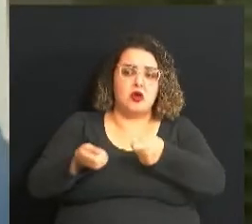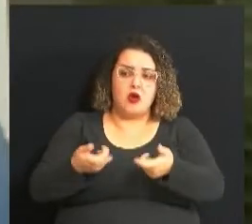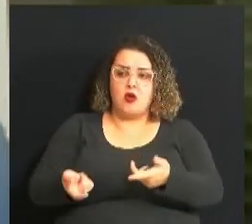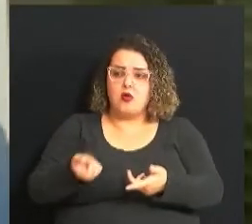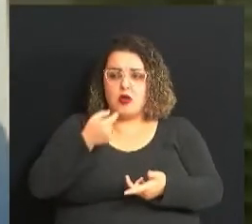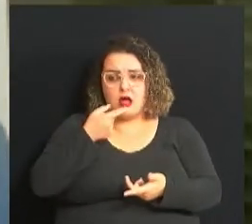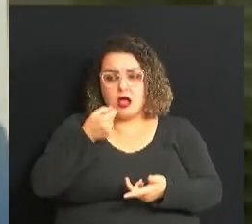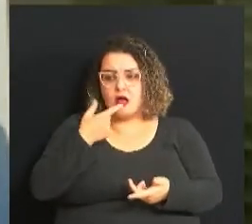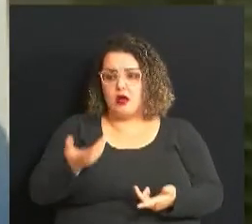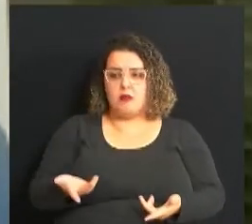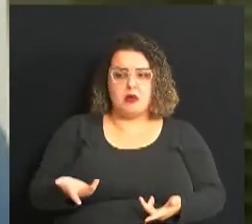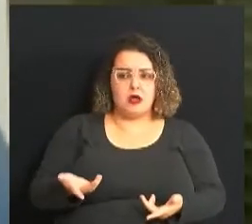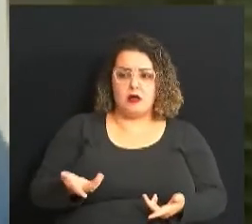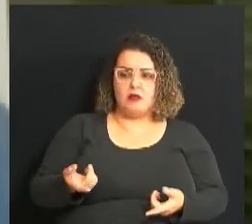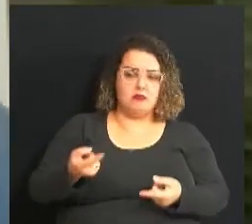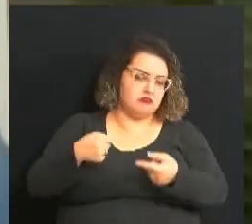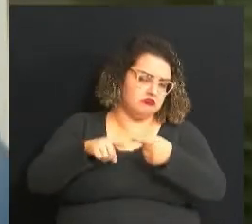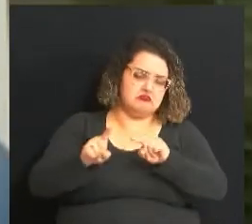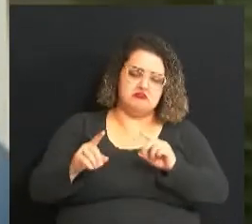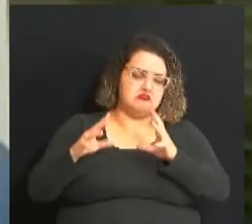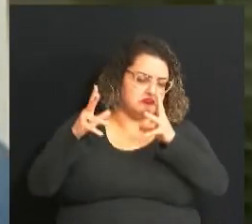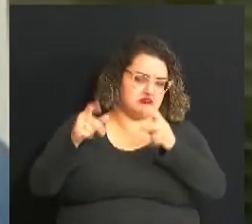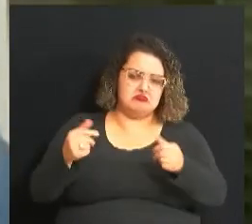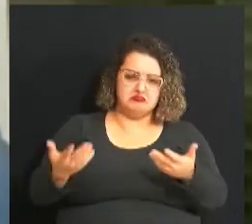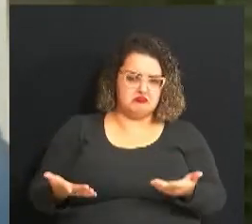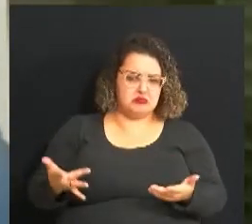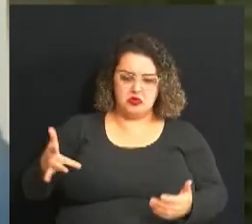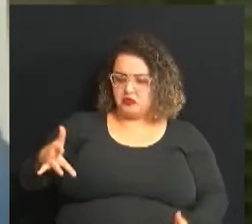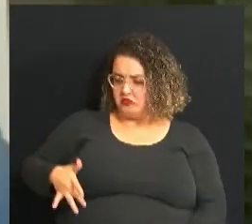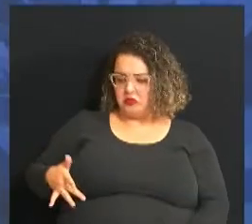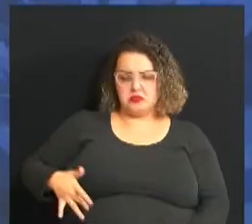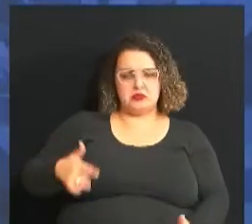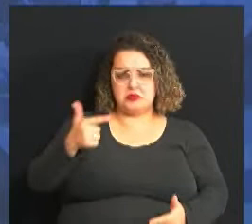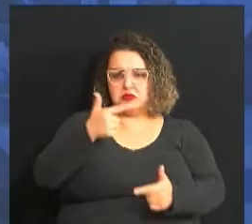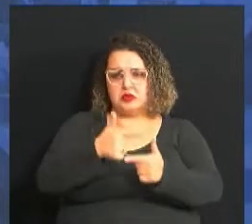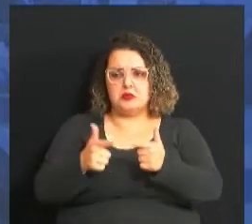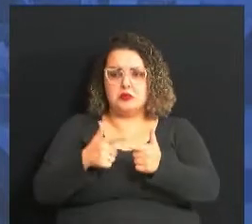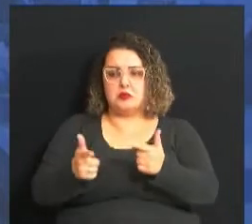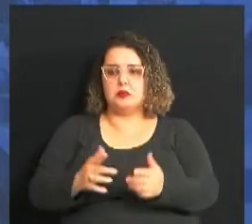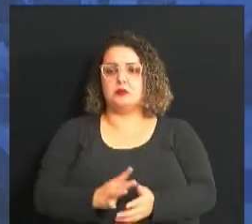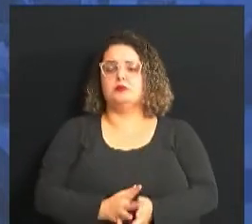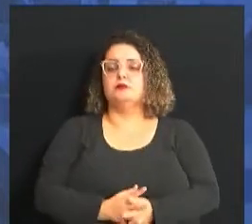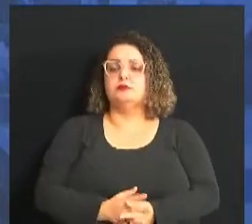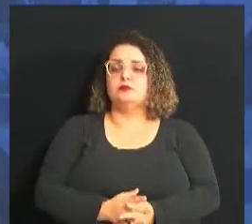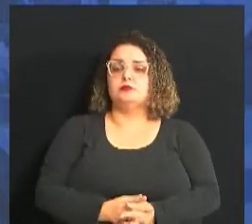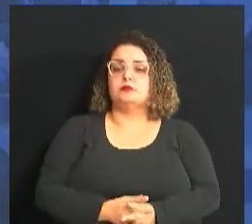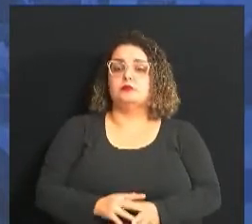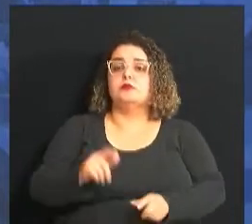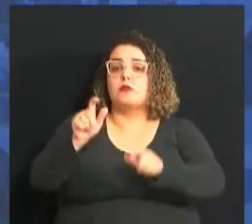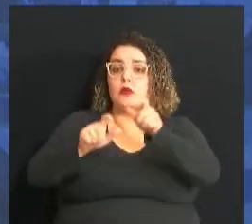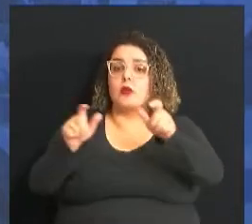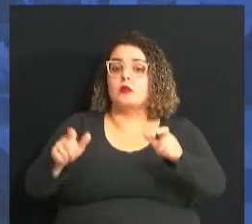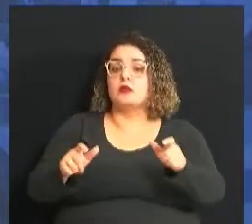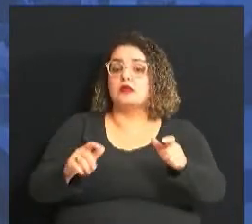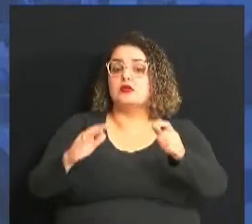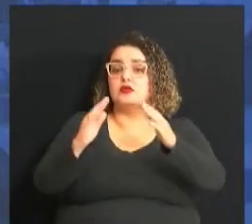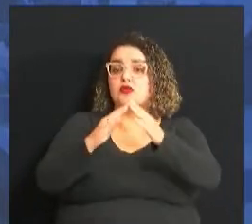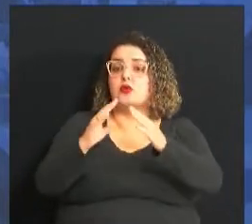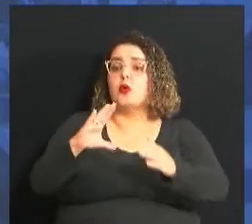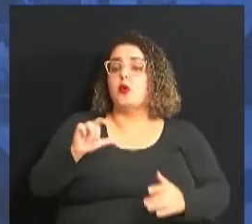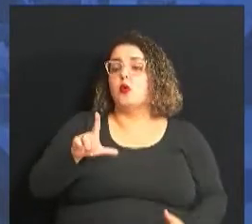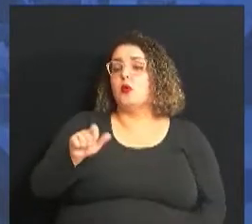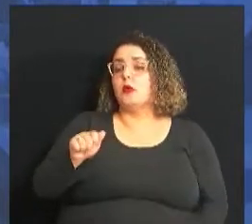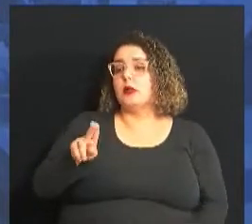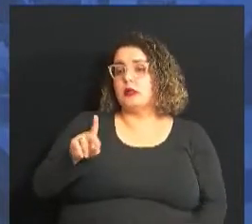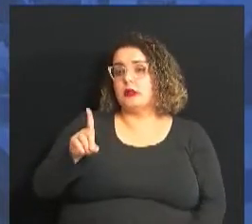ter uma recuperação integral do seu fígado sem problema. Doutor, ainda tirando dúvidas do pessoal de casa, olha só, o Cláudio do Jardim